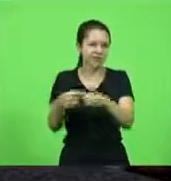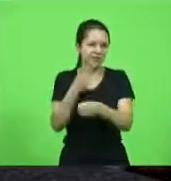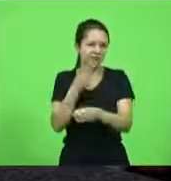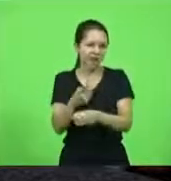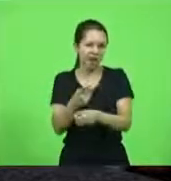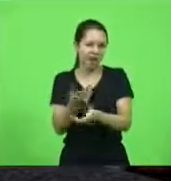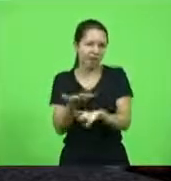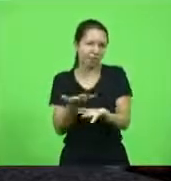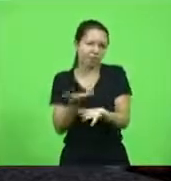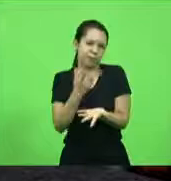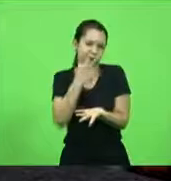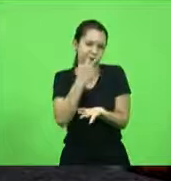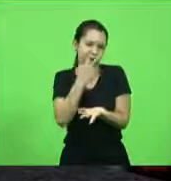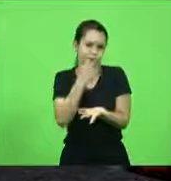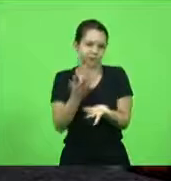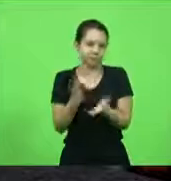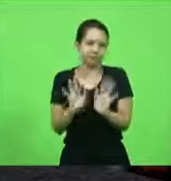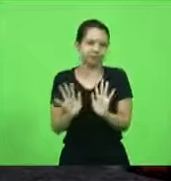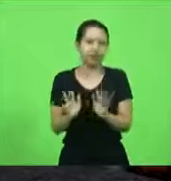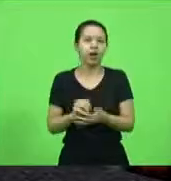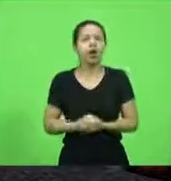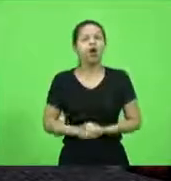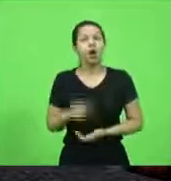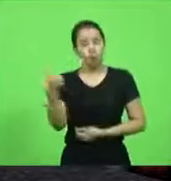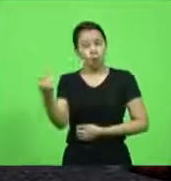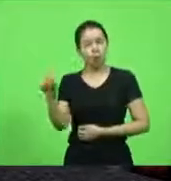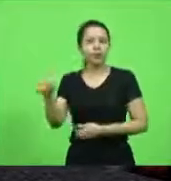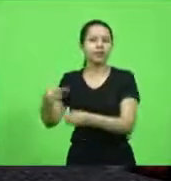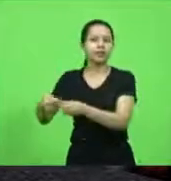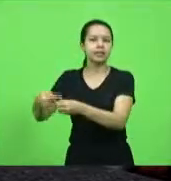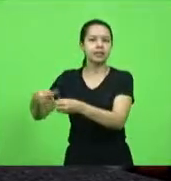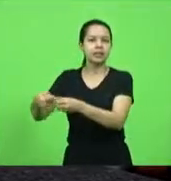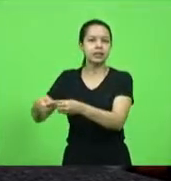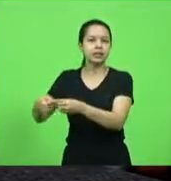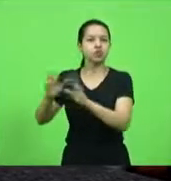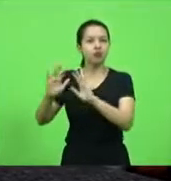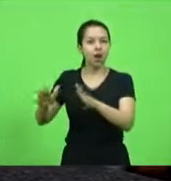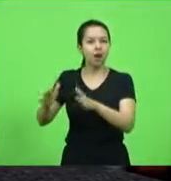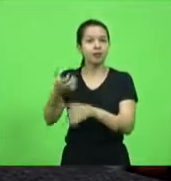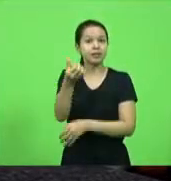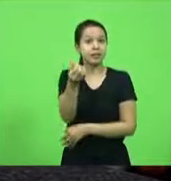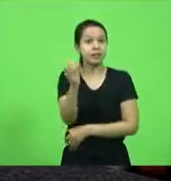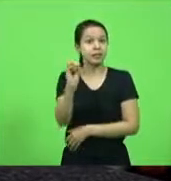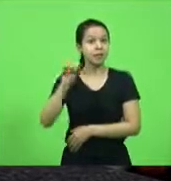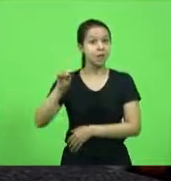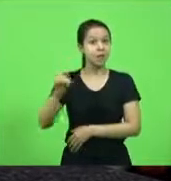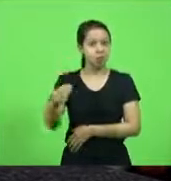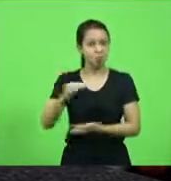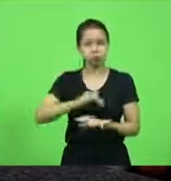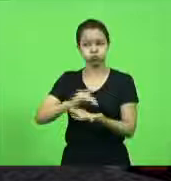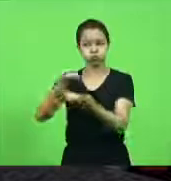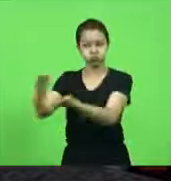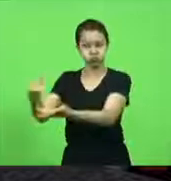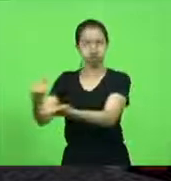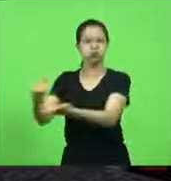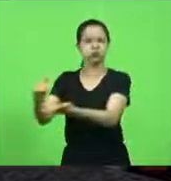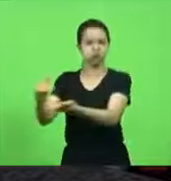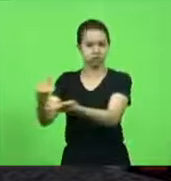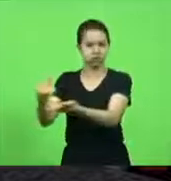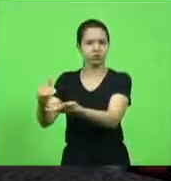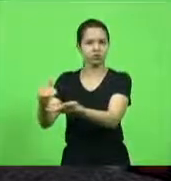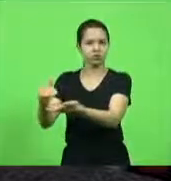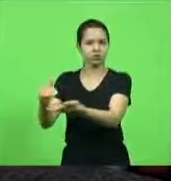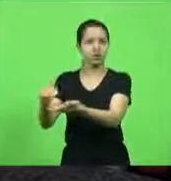fazendo... O município recebeu cerca de 60 milhões em função da pandemia. Se comprasse vacina